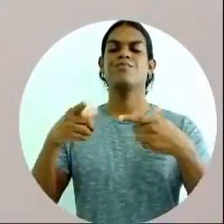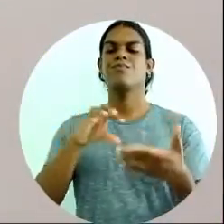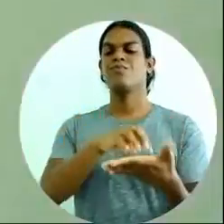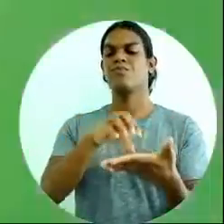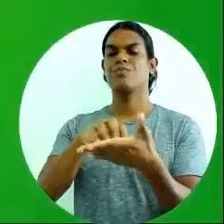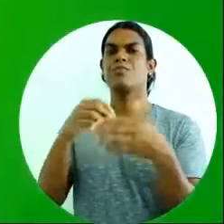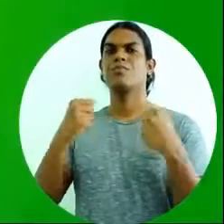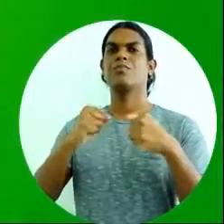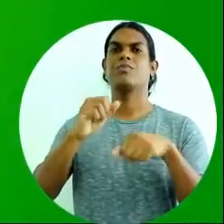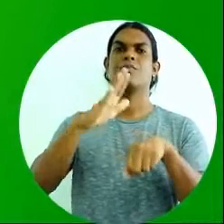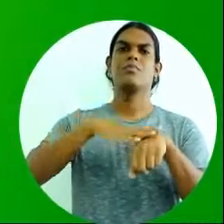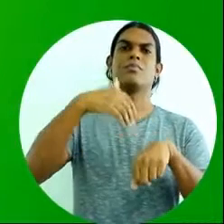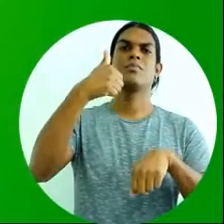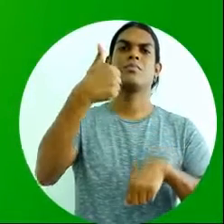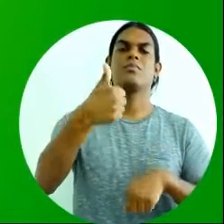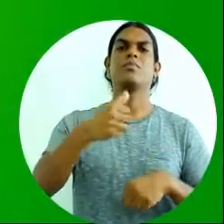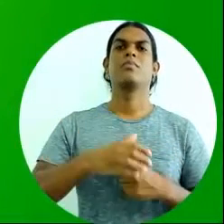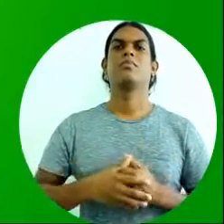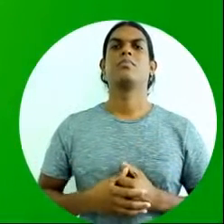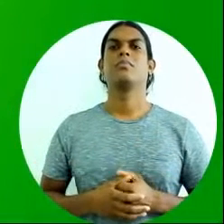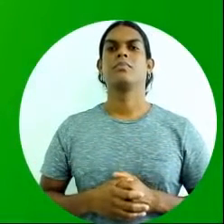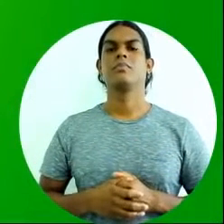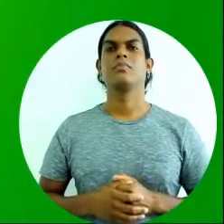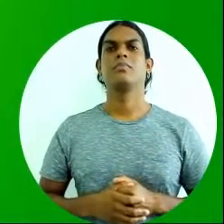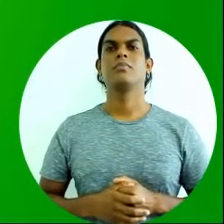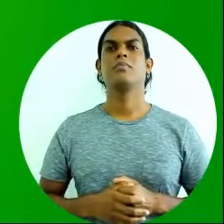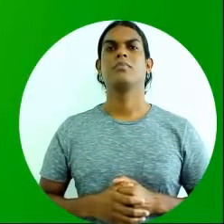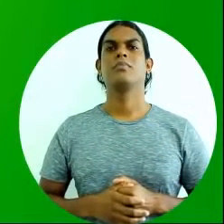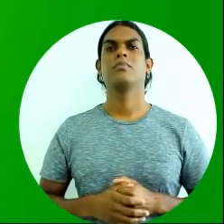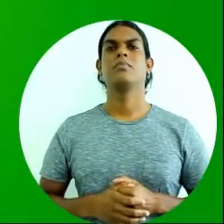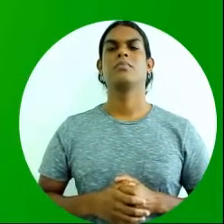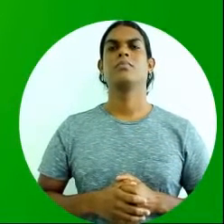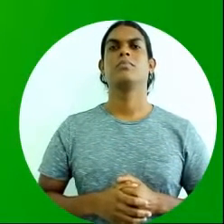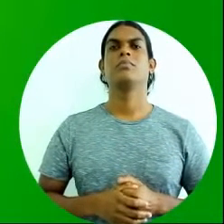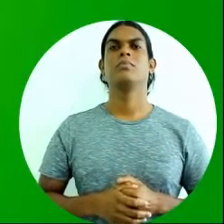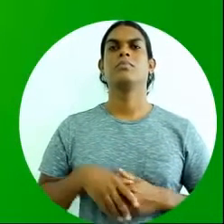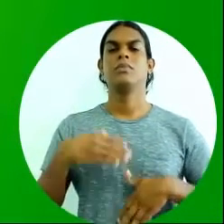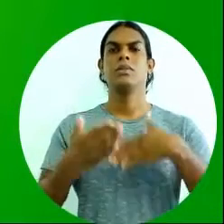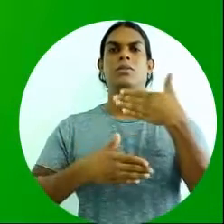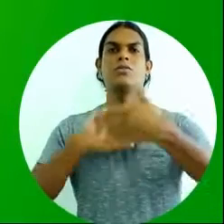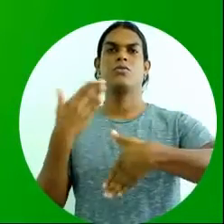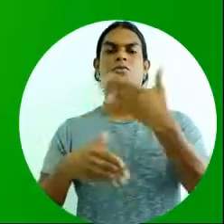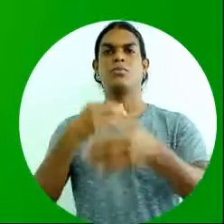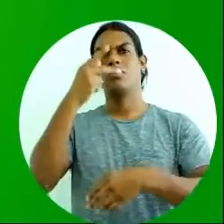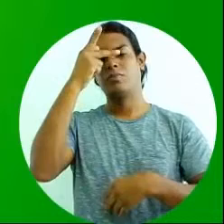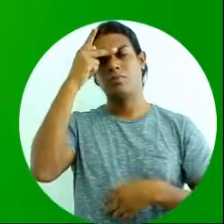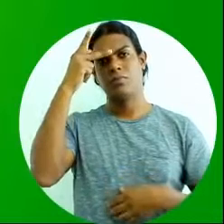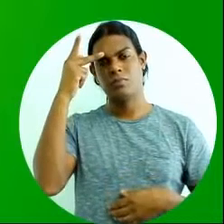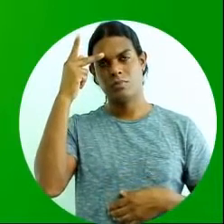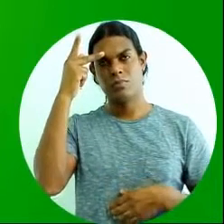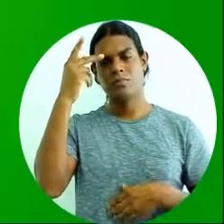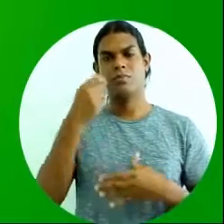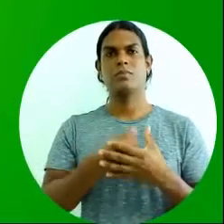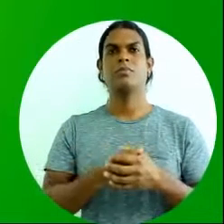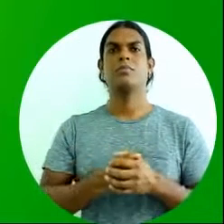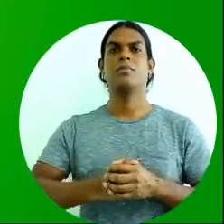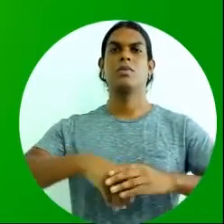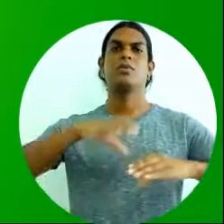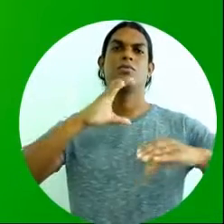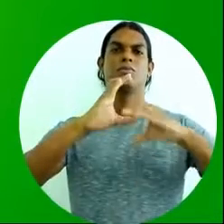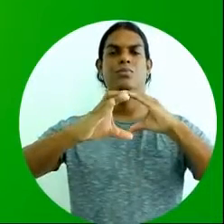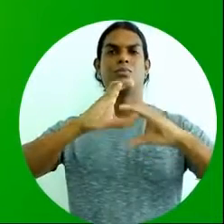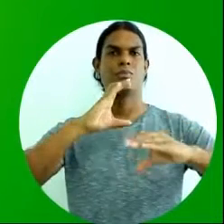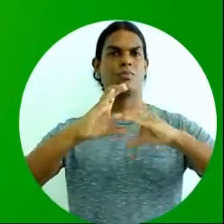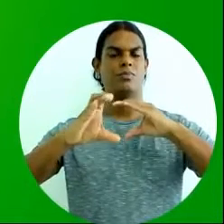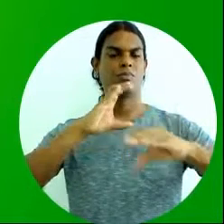está bem? Outra, permite o desenvolvimento de pessoas. estreita, fortalece o